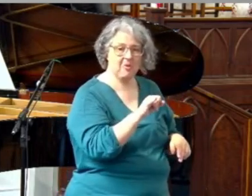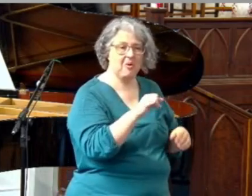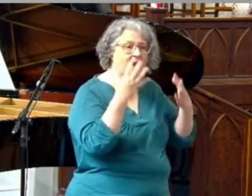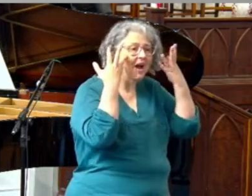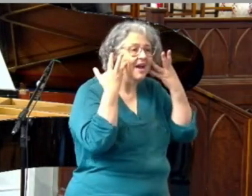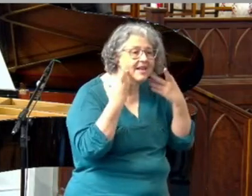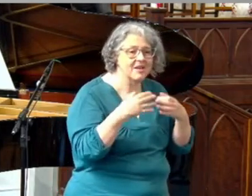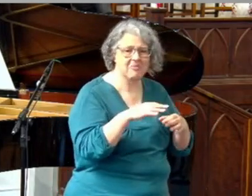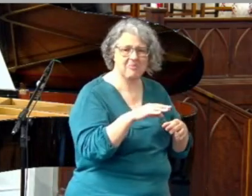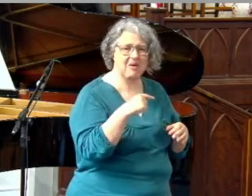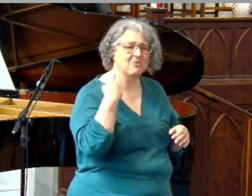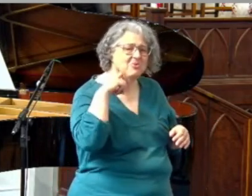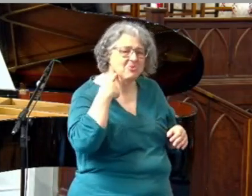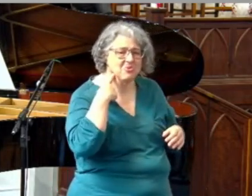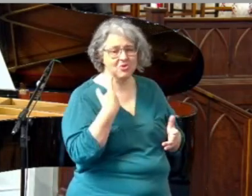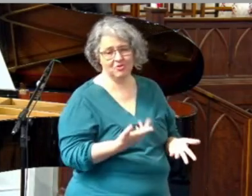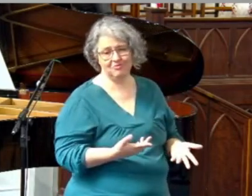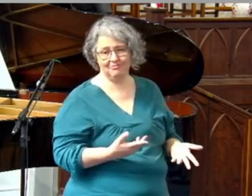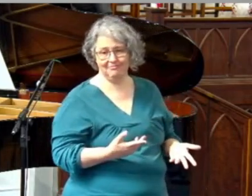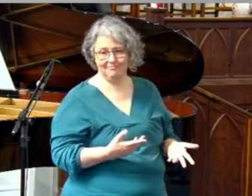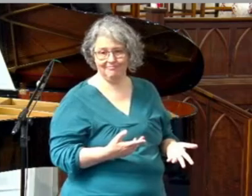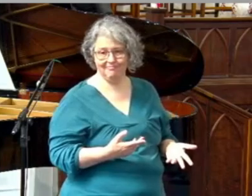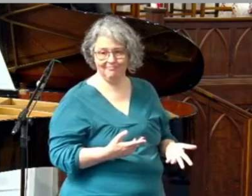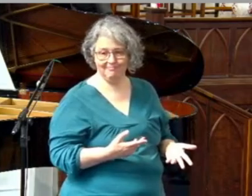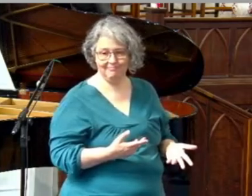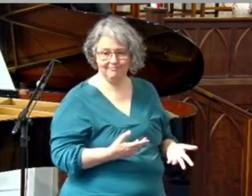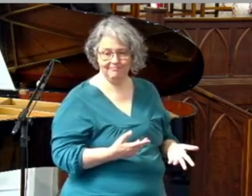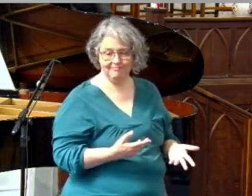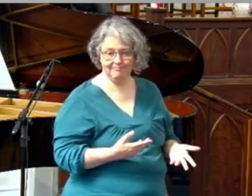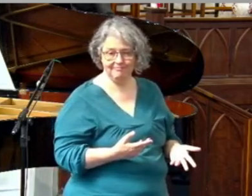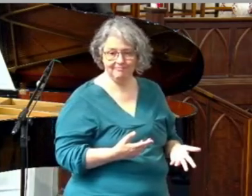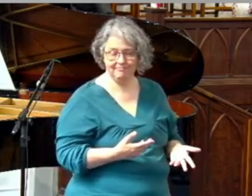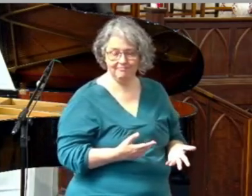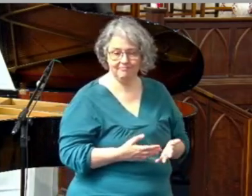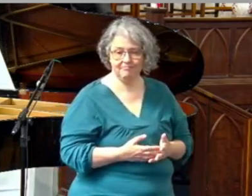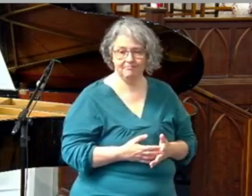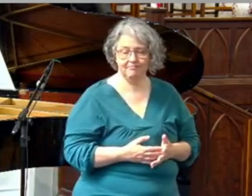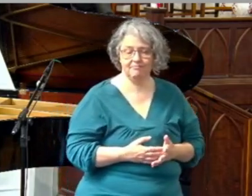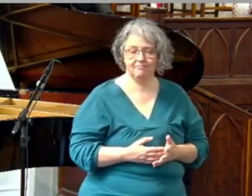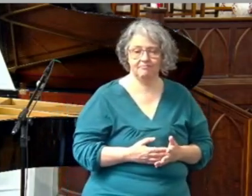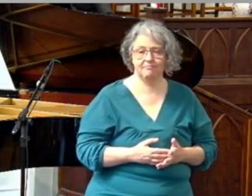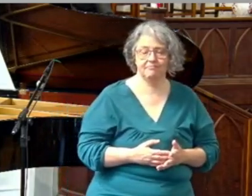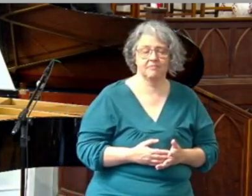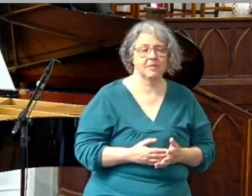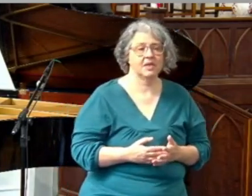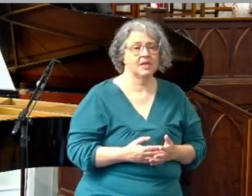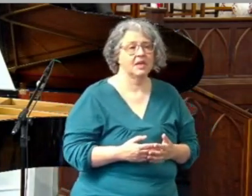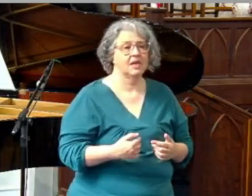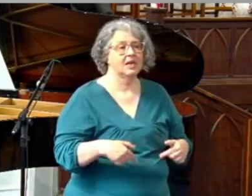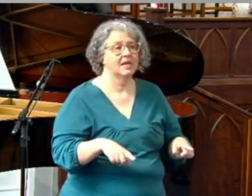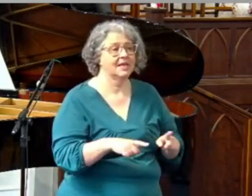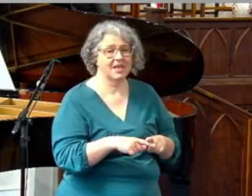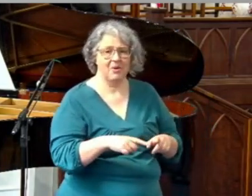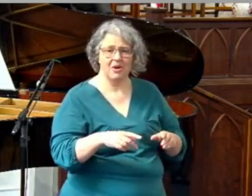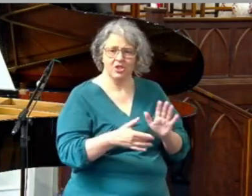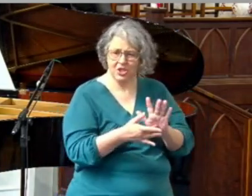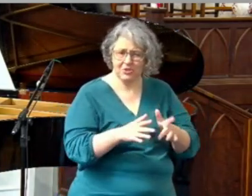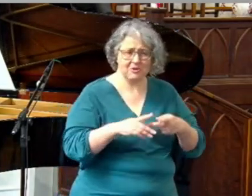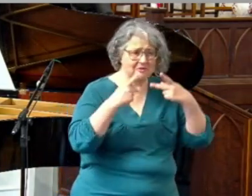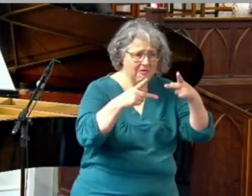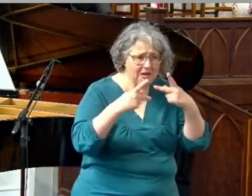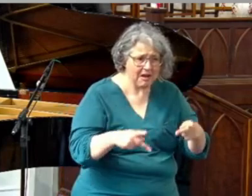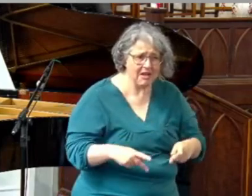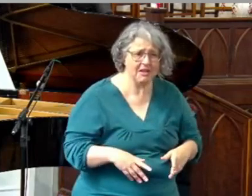que Cristo está querendo nos ensinar quando Ele evoca ou traz essa linguagem chocante, mas Ele